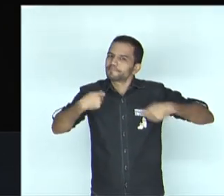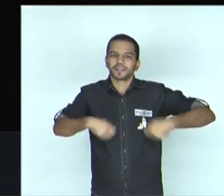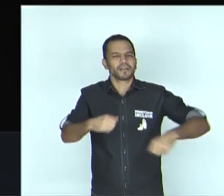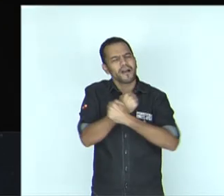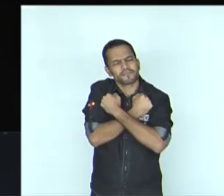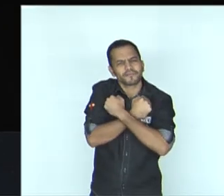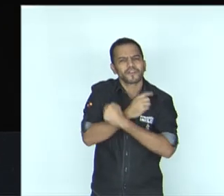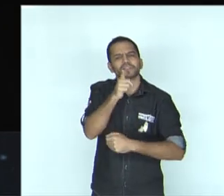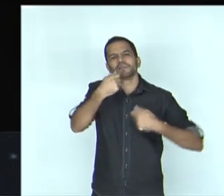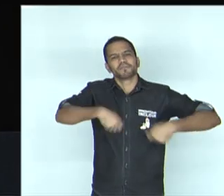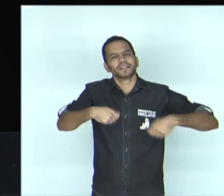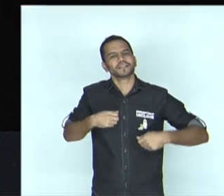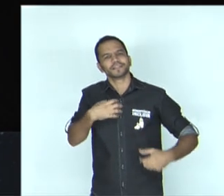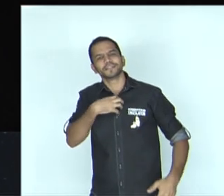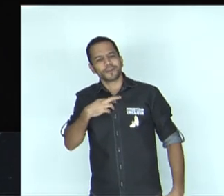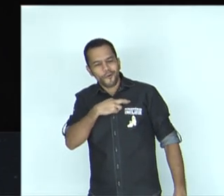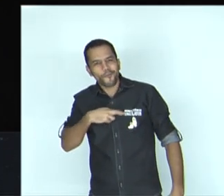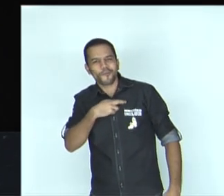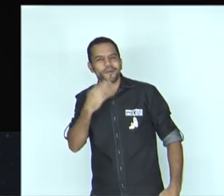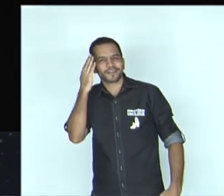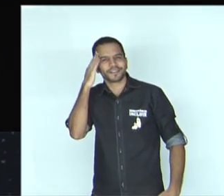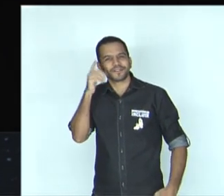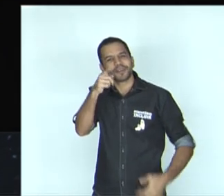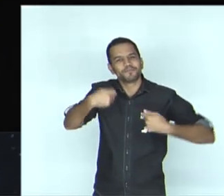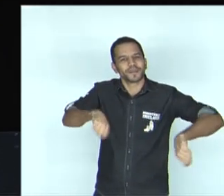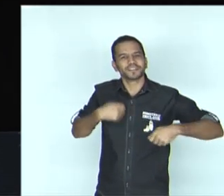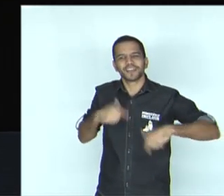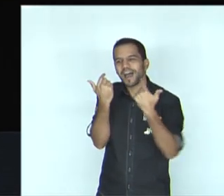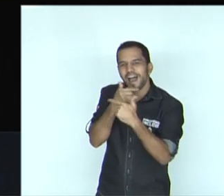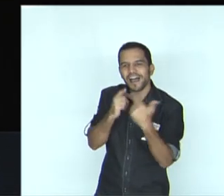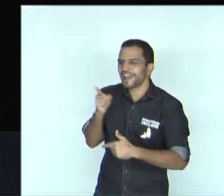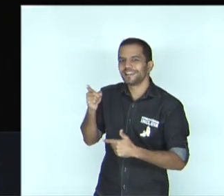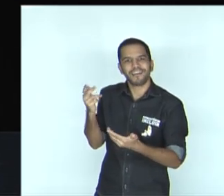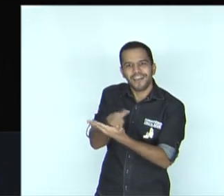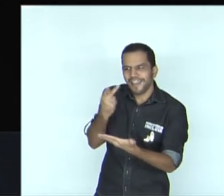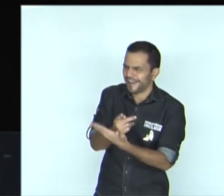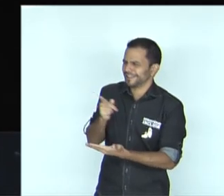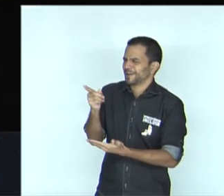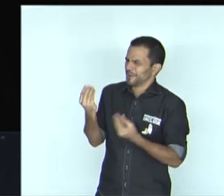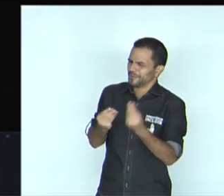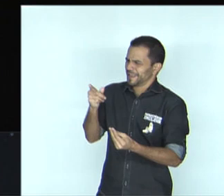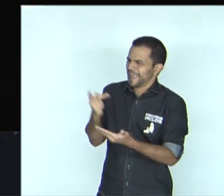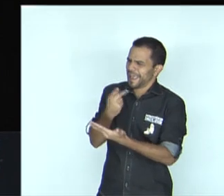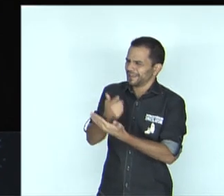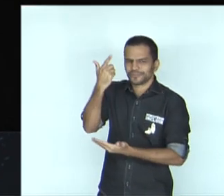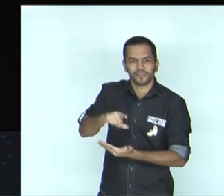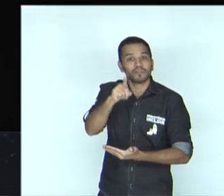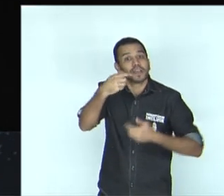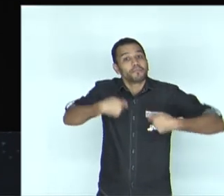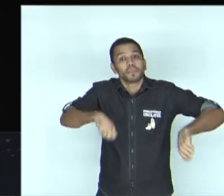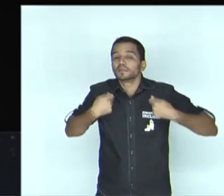precisa romantizar mais o erro do outro, rir um pouco mais da besteira que o outro de novo fez. Você precisa